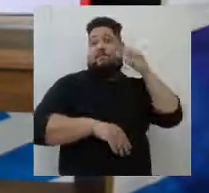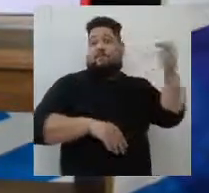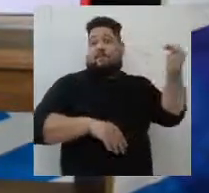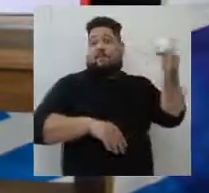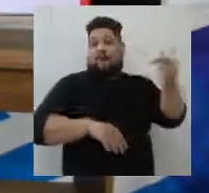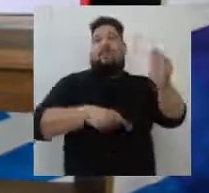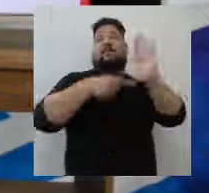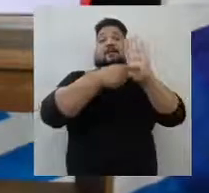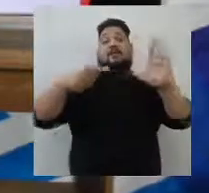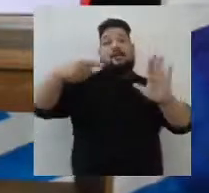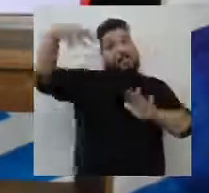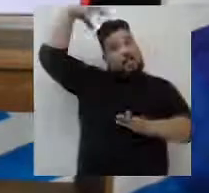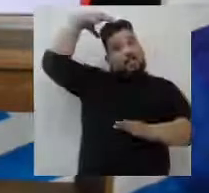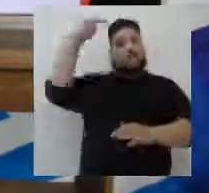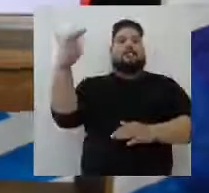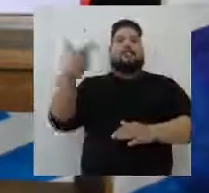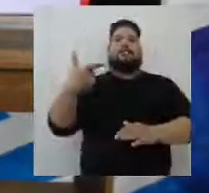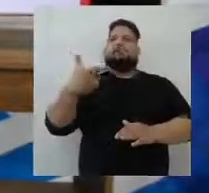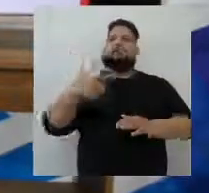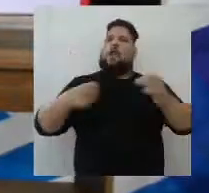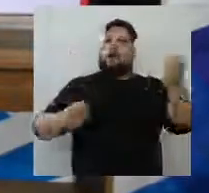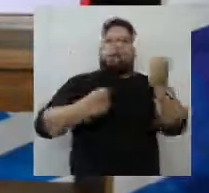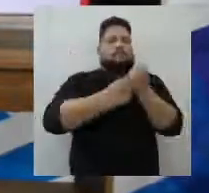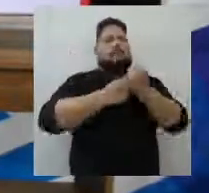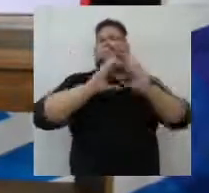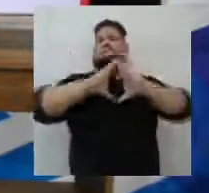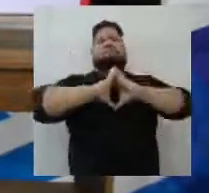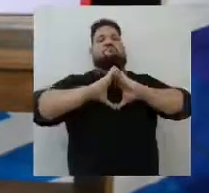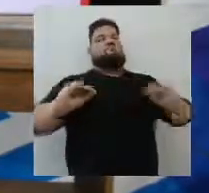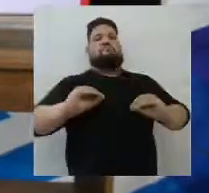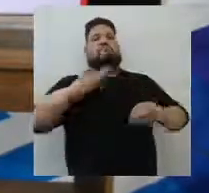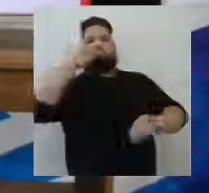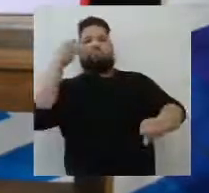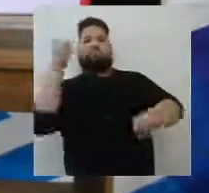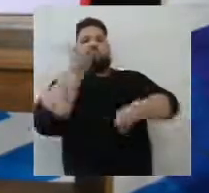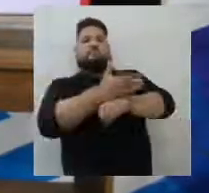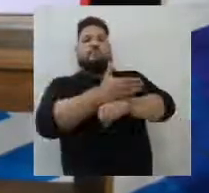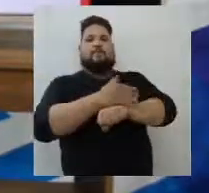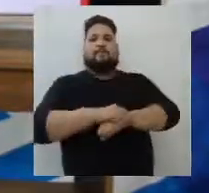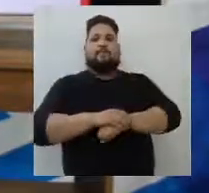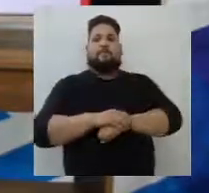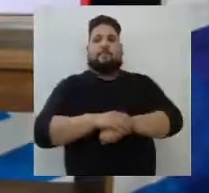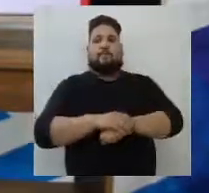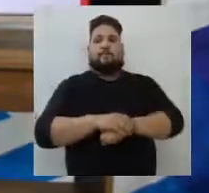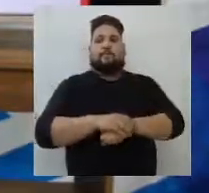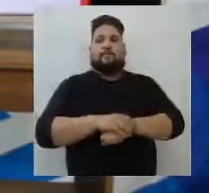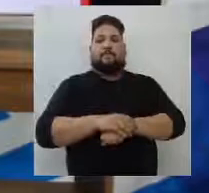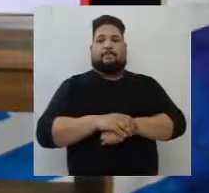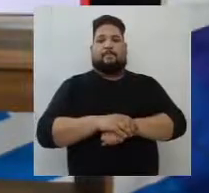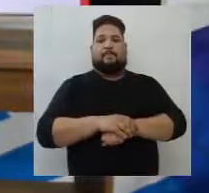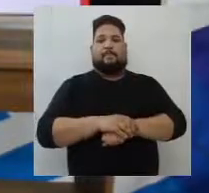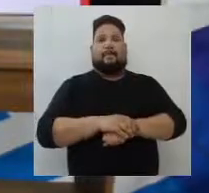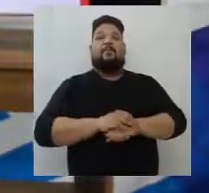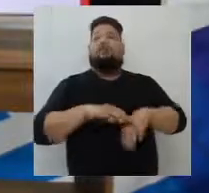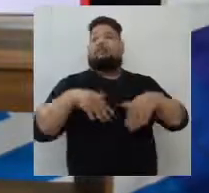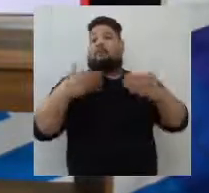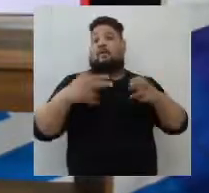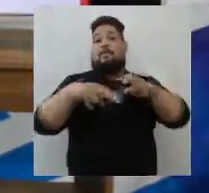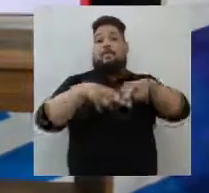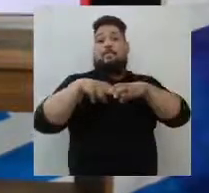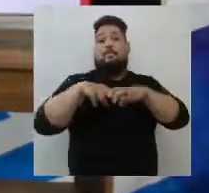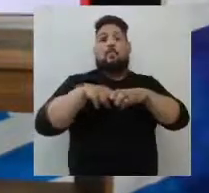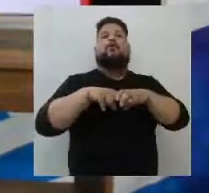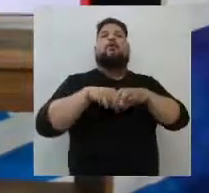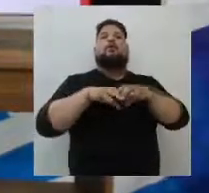Reinado, o Segundo Império, perdão, Segundo Reinado também, tanto faz. Eles deixam de sustentar, tirando assim uma